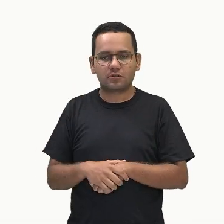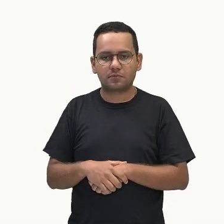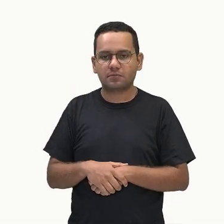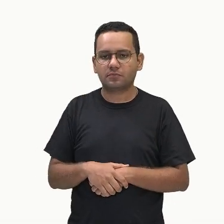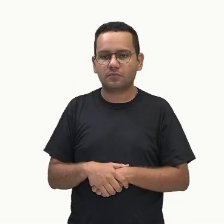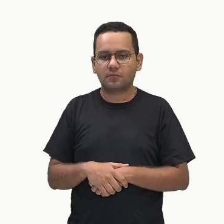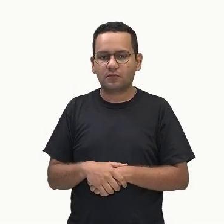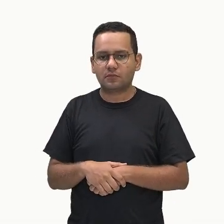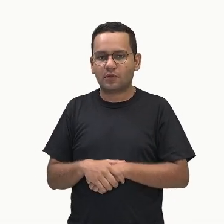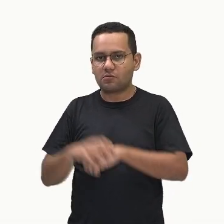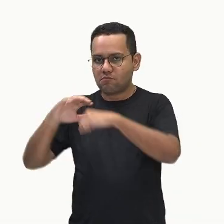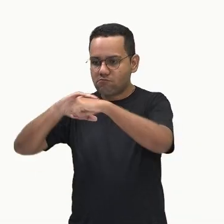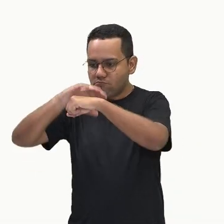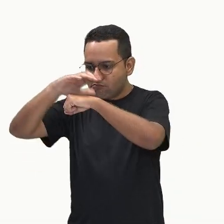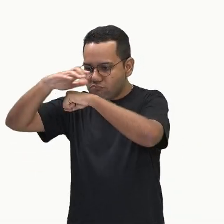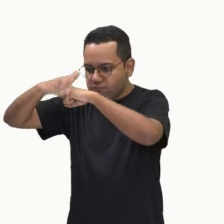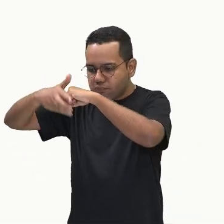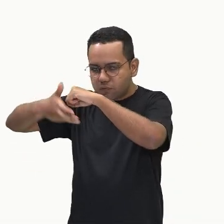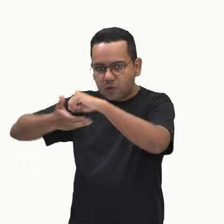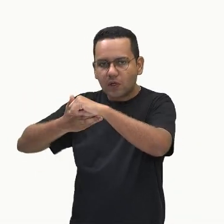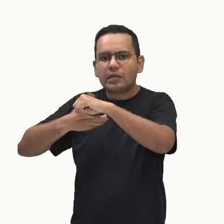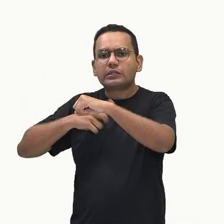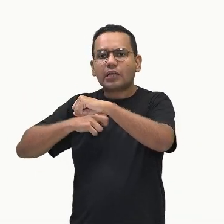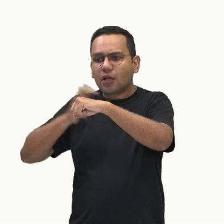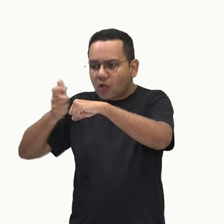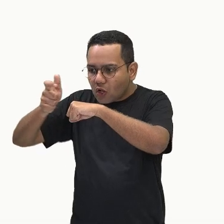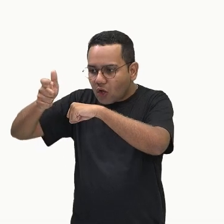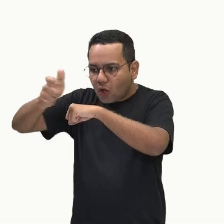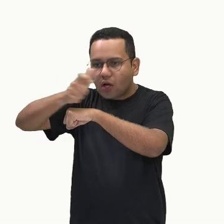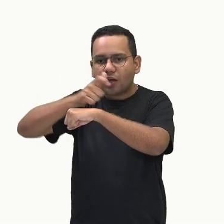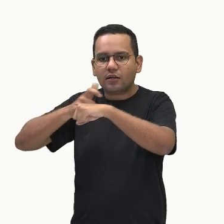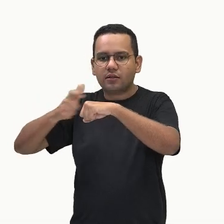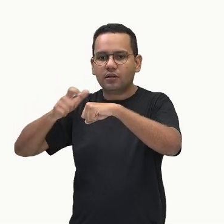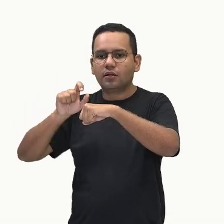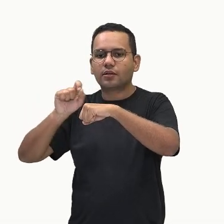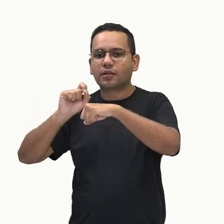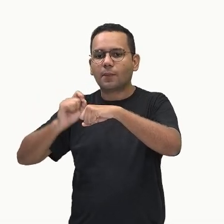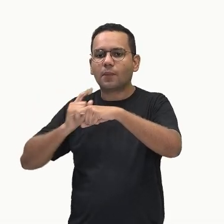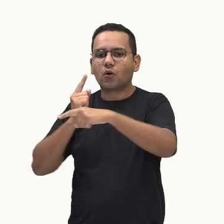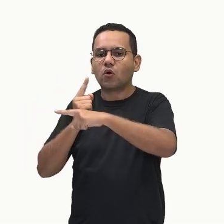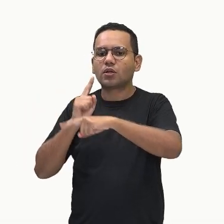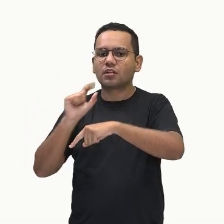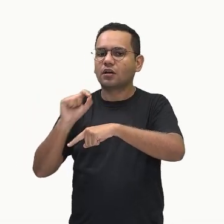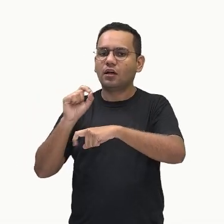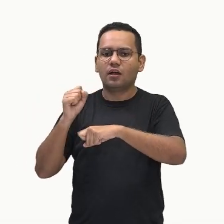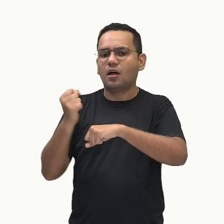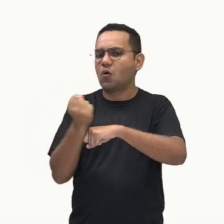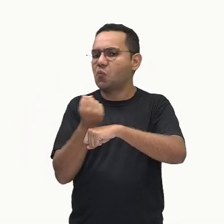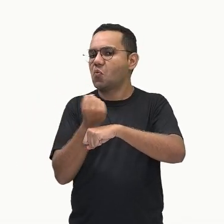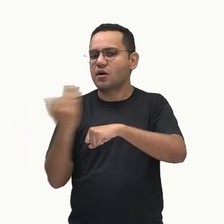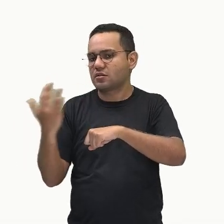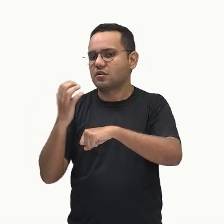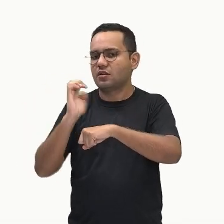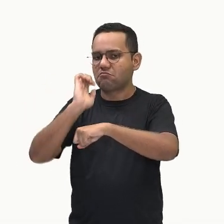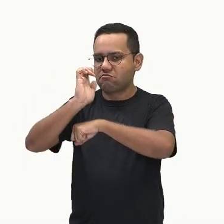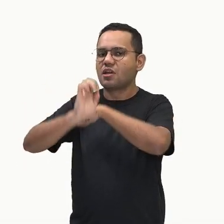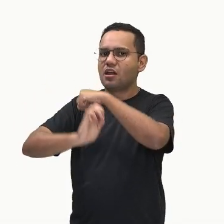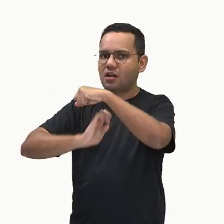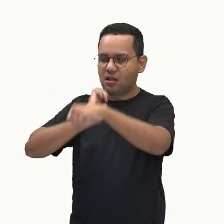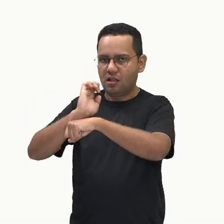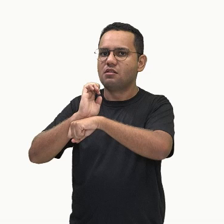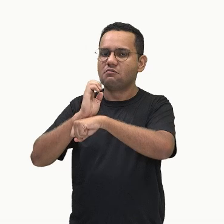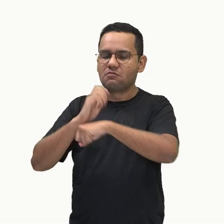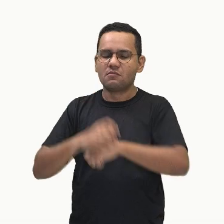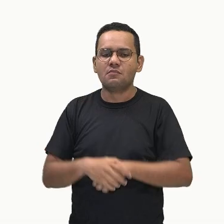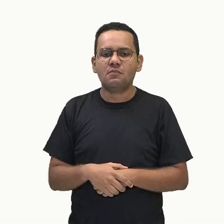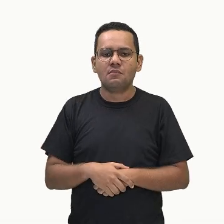núcleo em que há maior probabilidade de se encontrar os elétrons, certo? Então,